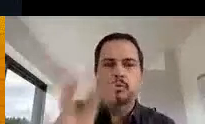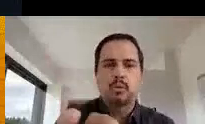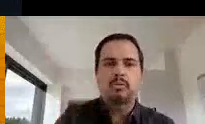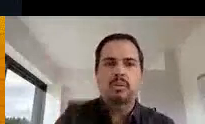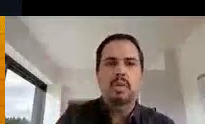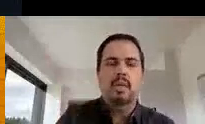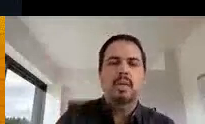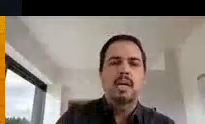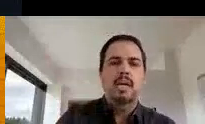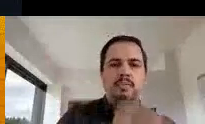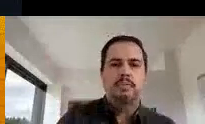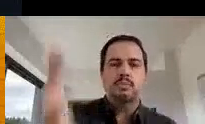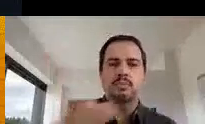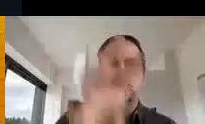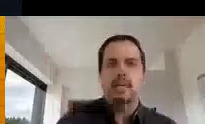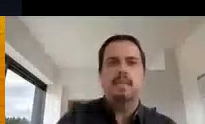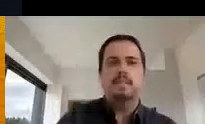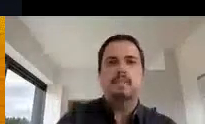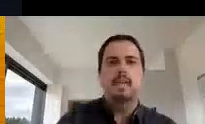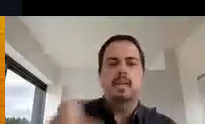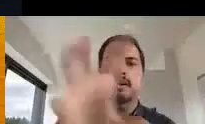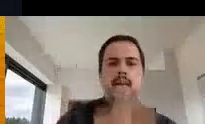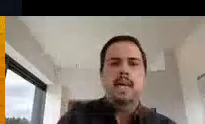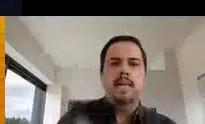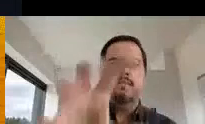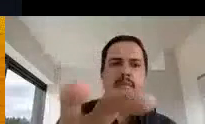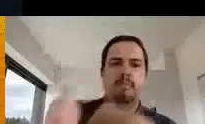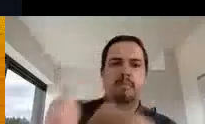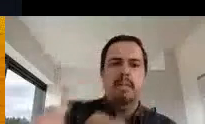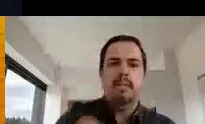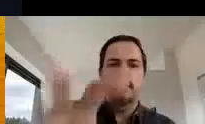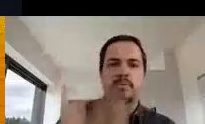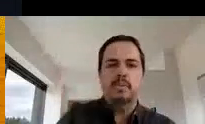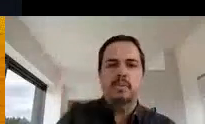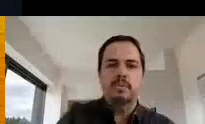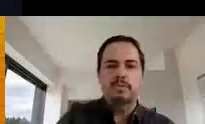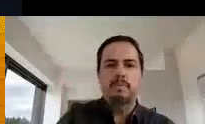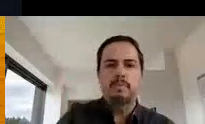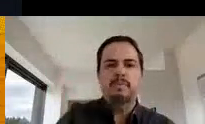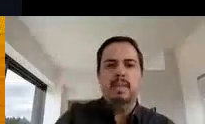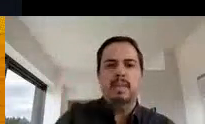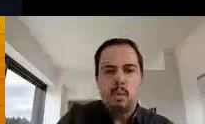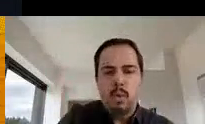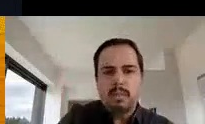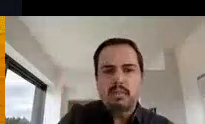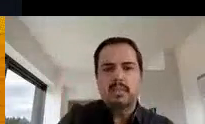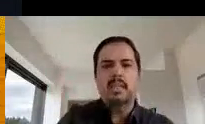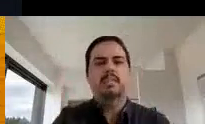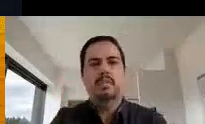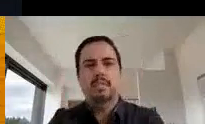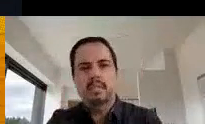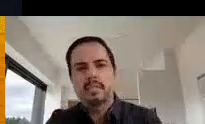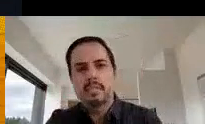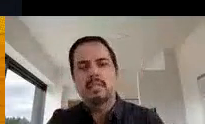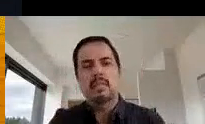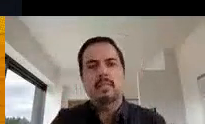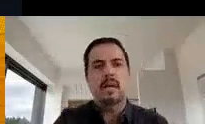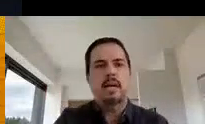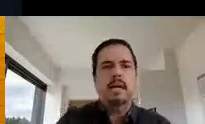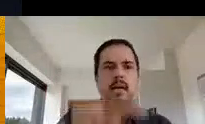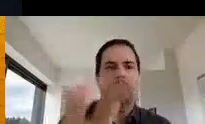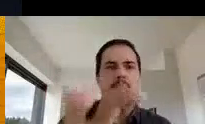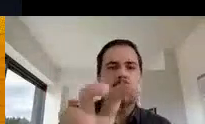inovadora, uma pessoa inovadora, ela faz os três. Ela tá, quem faz a primeira, faz a segunda e quase que certamente faz a